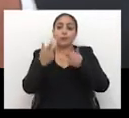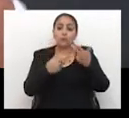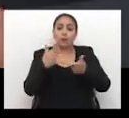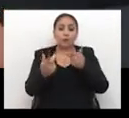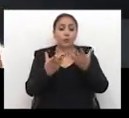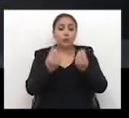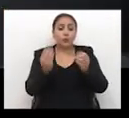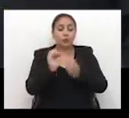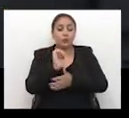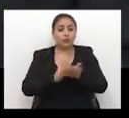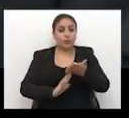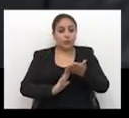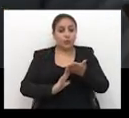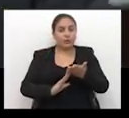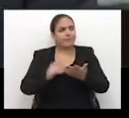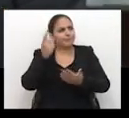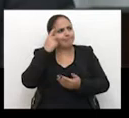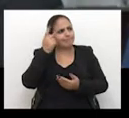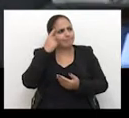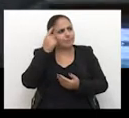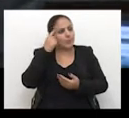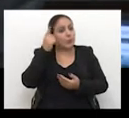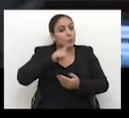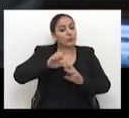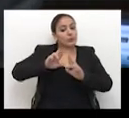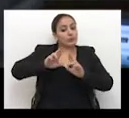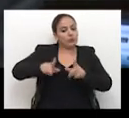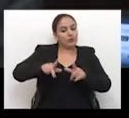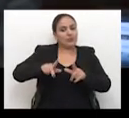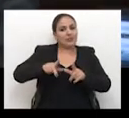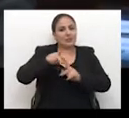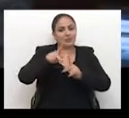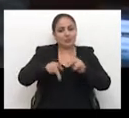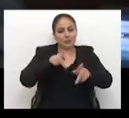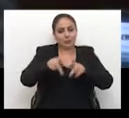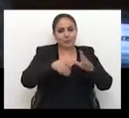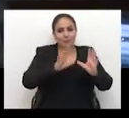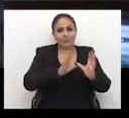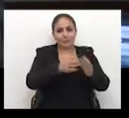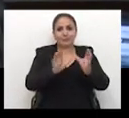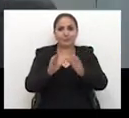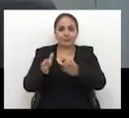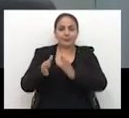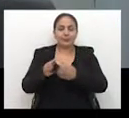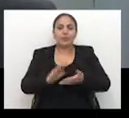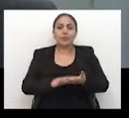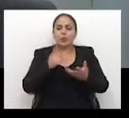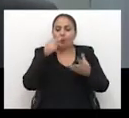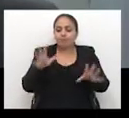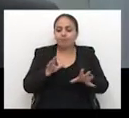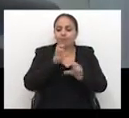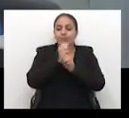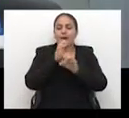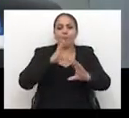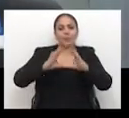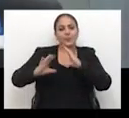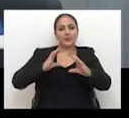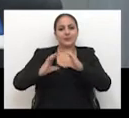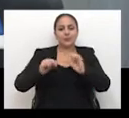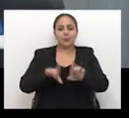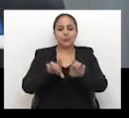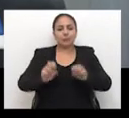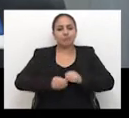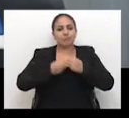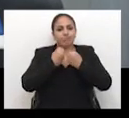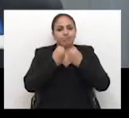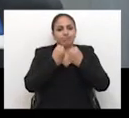ele destaca que todas as atividades foram pensadas para diferentes públicos em sumaré se a comunicação